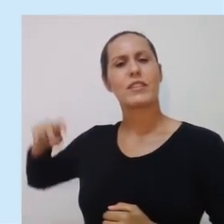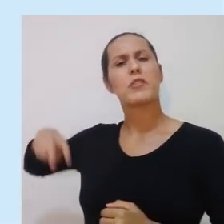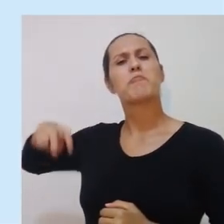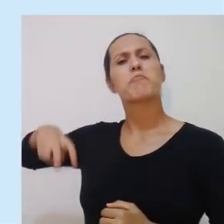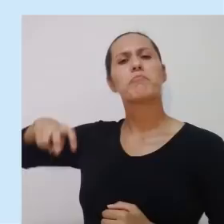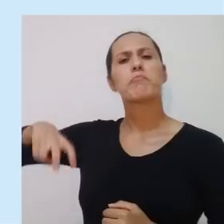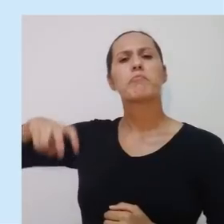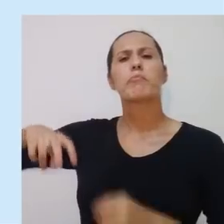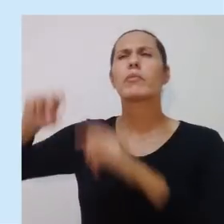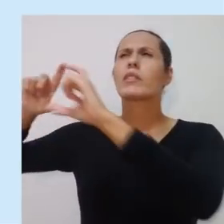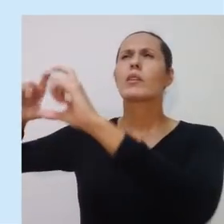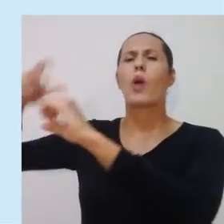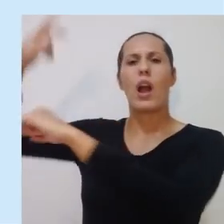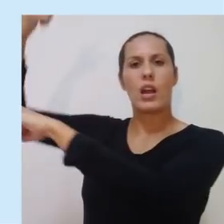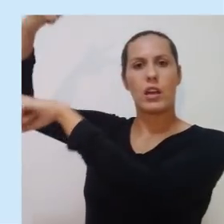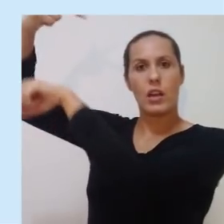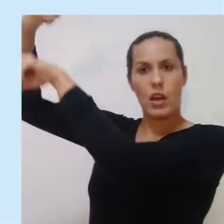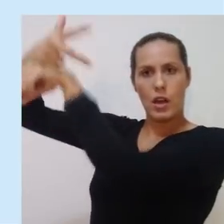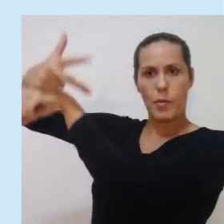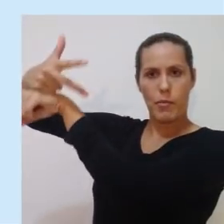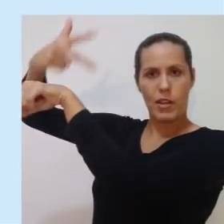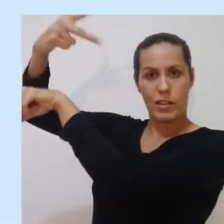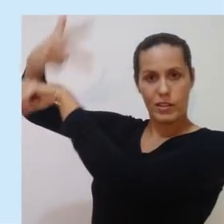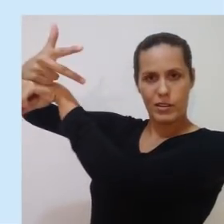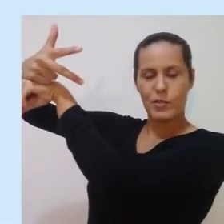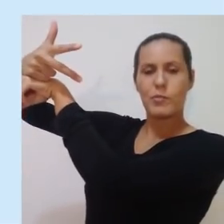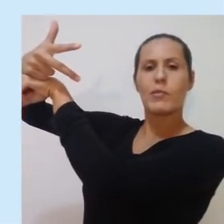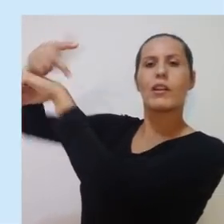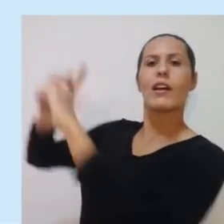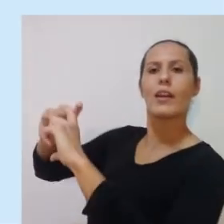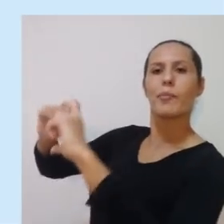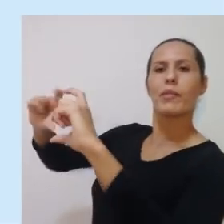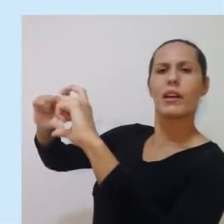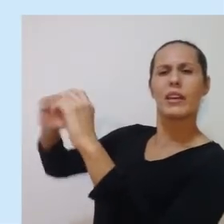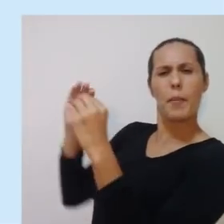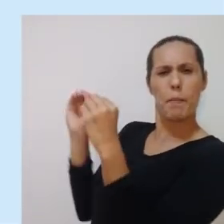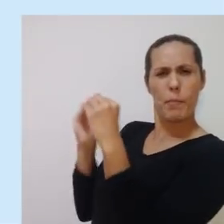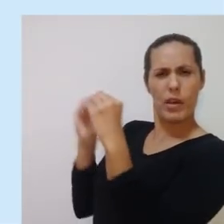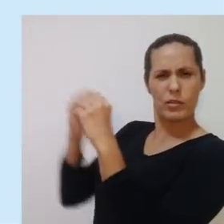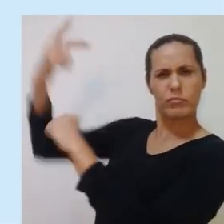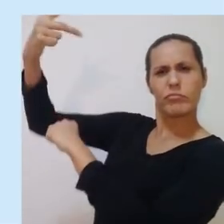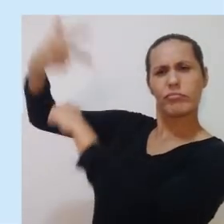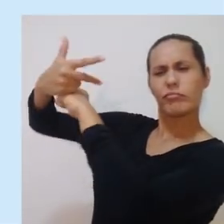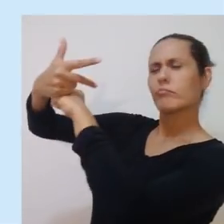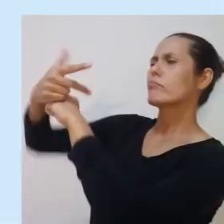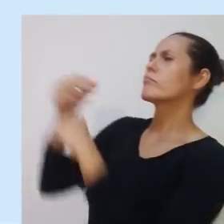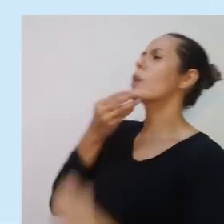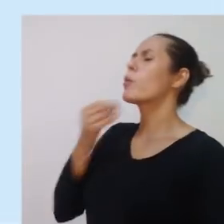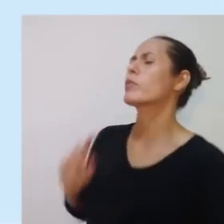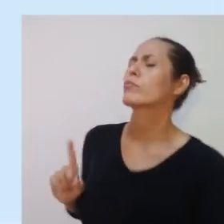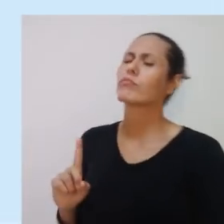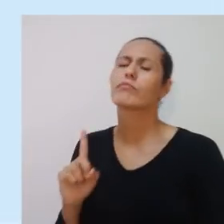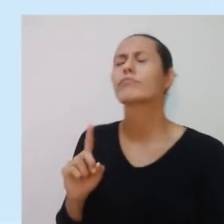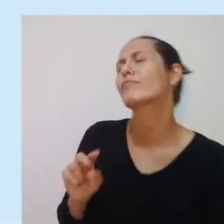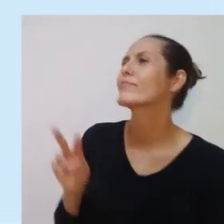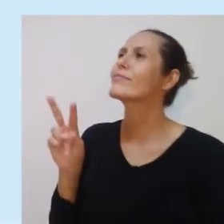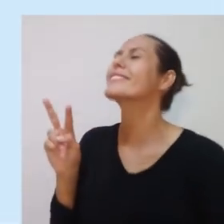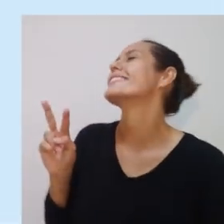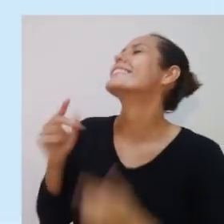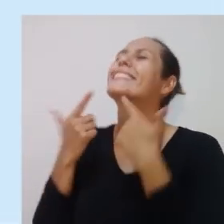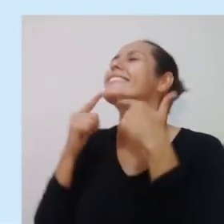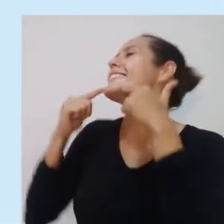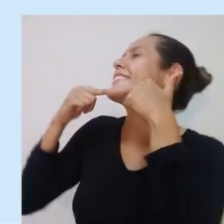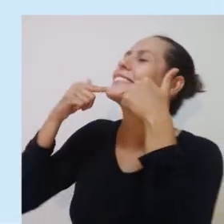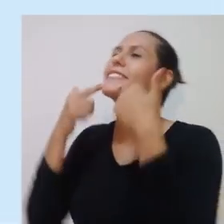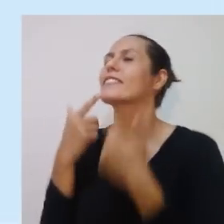câmera, tem a plaquinha embaixo da câmera, é mais ou menos assim que acontece, né? A plaquinha fica próxima da câmera e o menino olha para essa câmera